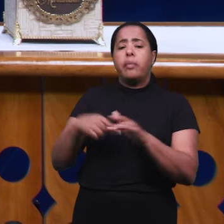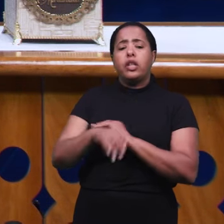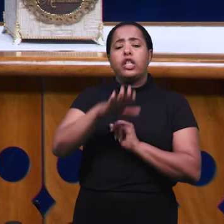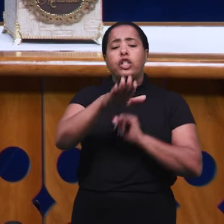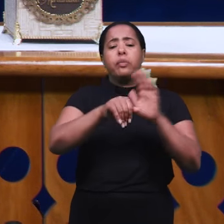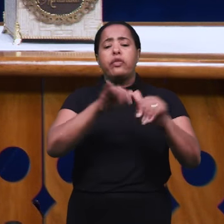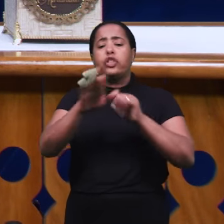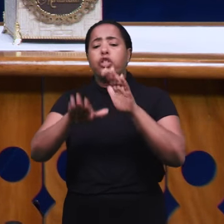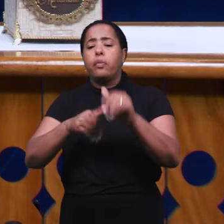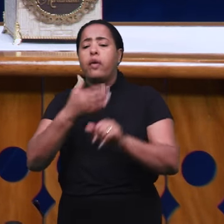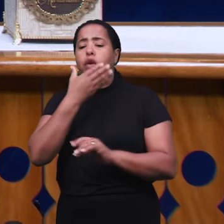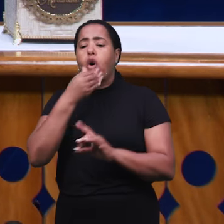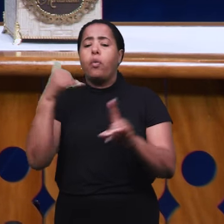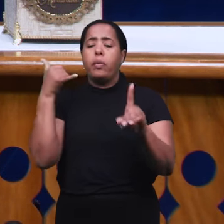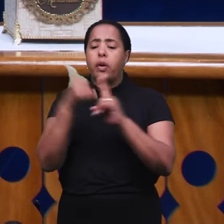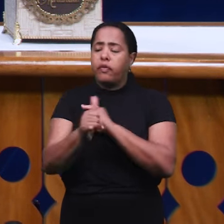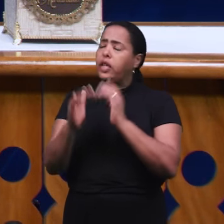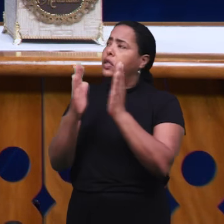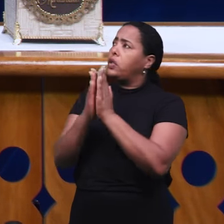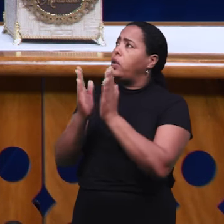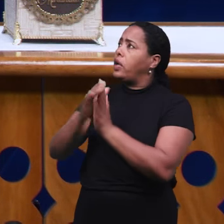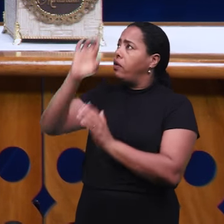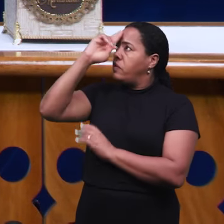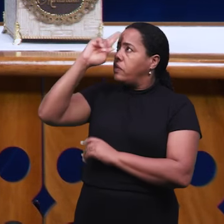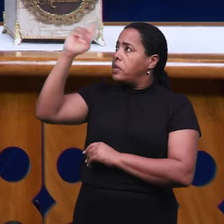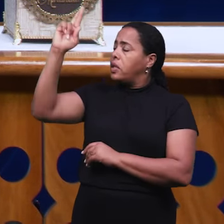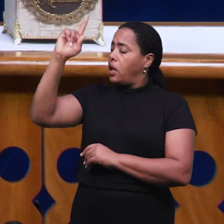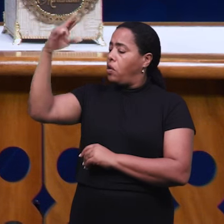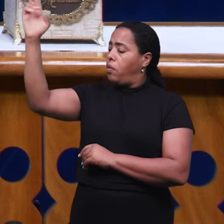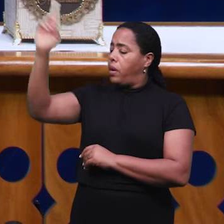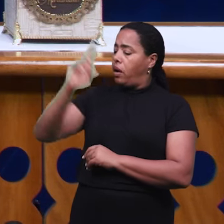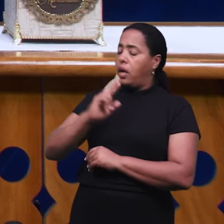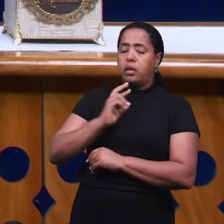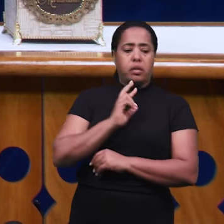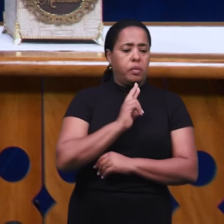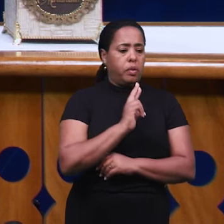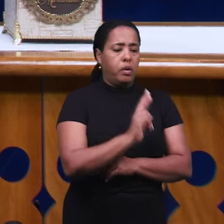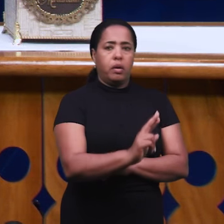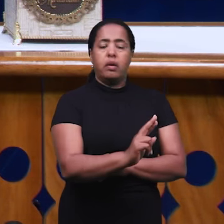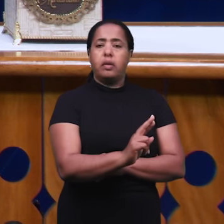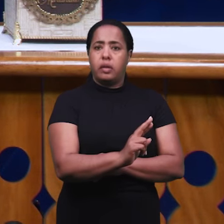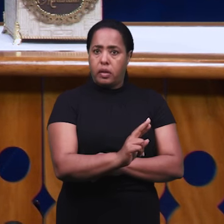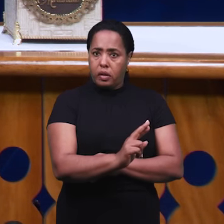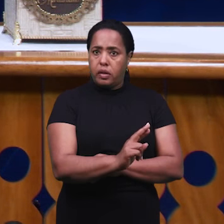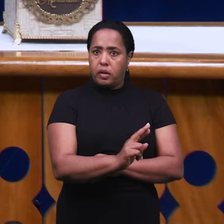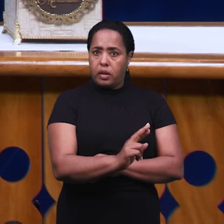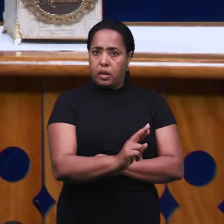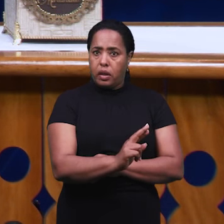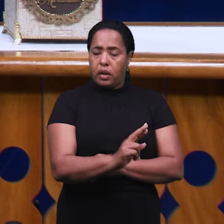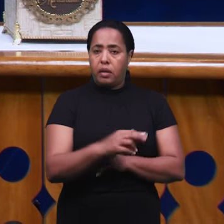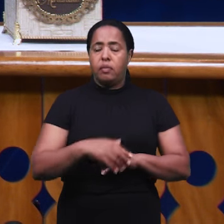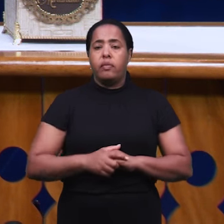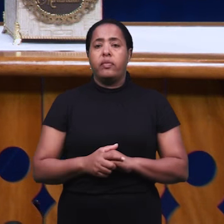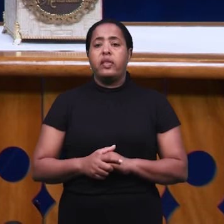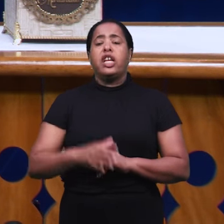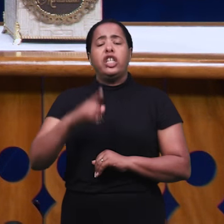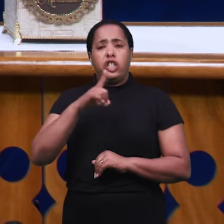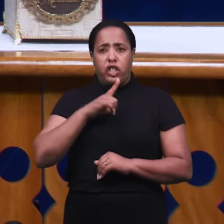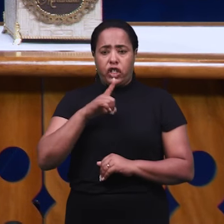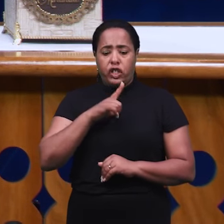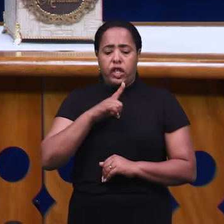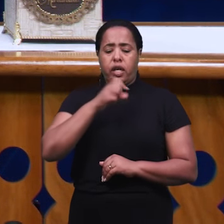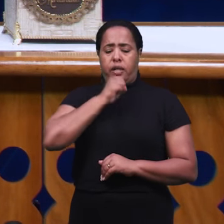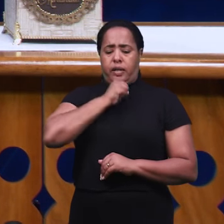os profetas que invocavam o Senhor, buscavam e o Senhor dava a resposta. Ou tinha, não vai dar para explicar isso aqui hoje, é uma outra aula, mas tinha